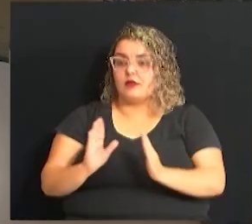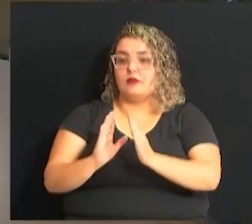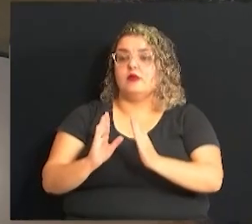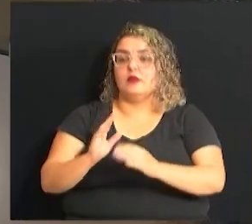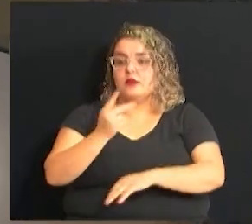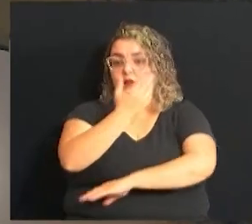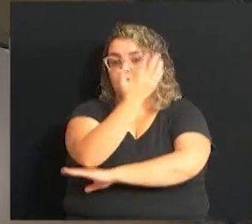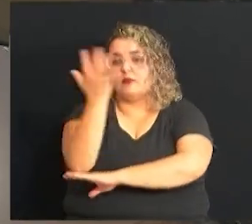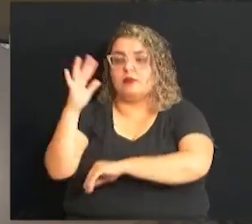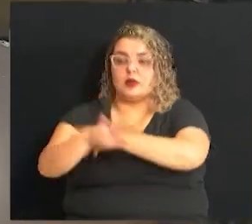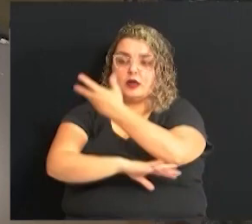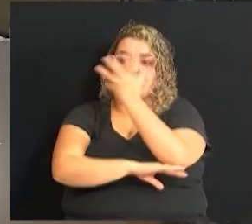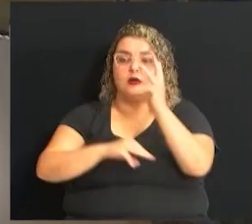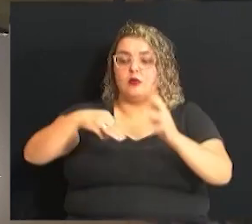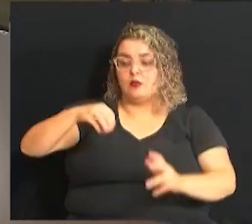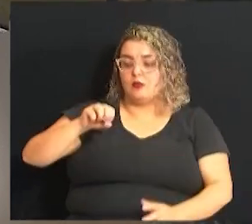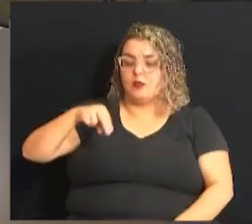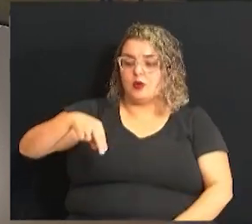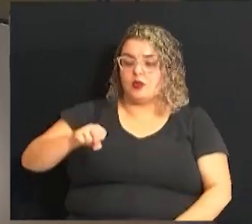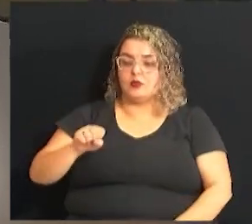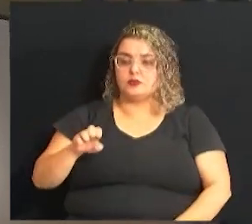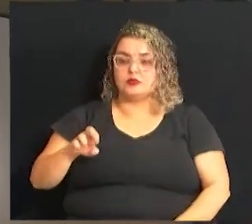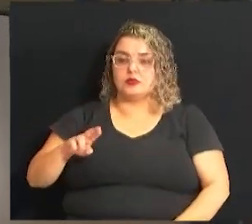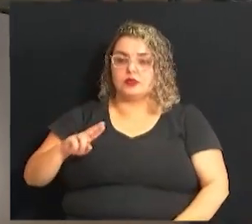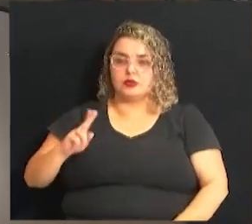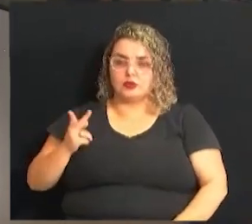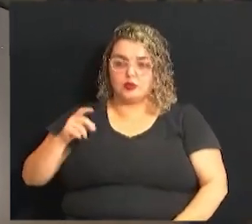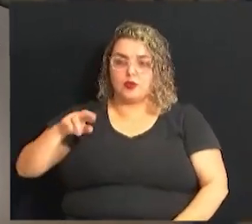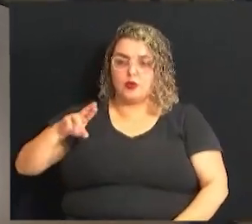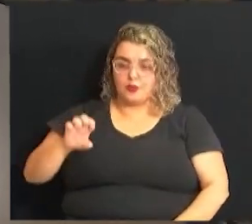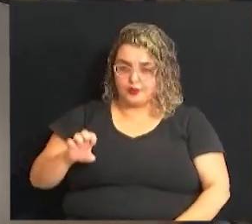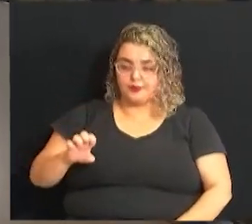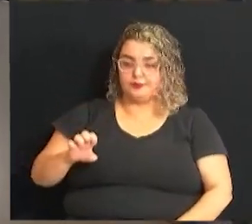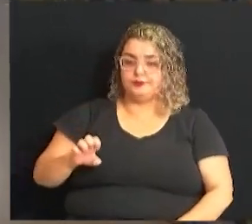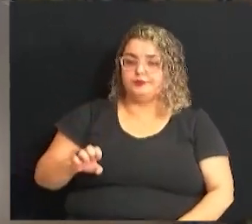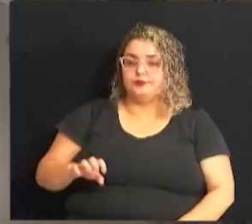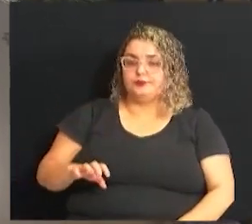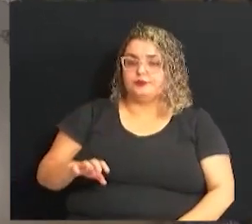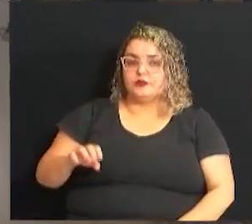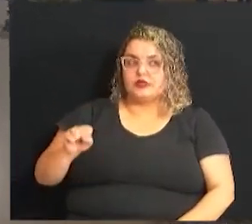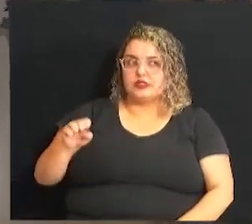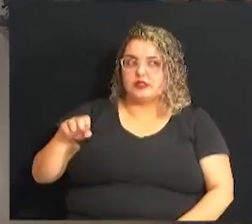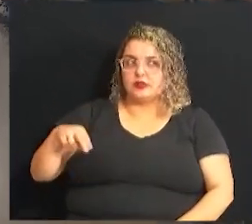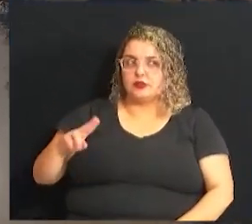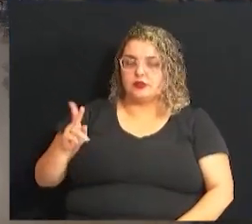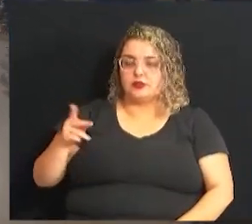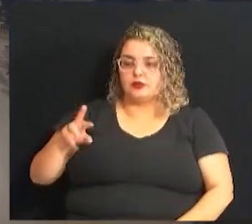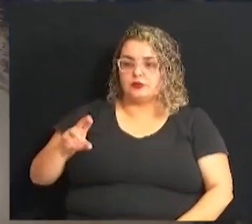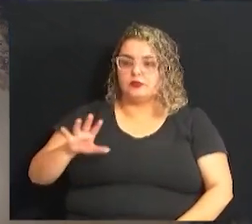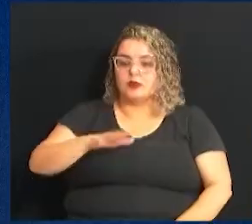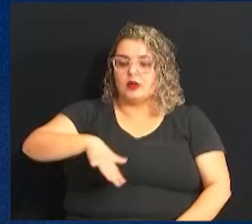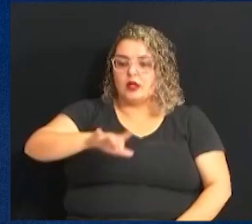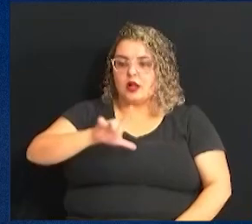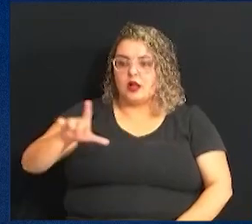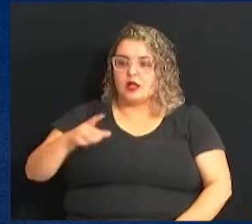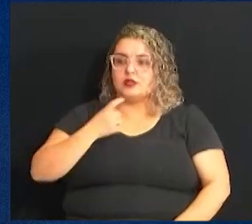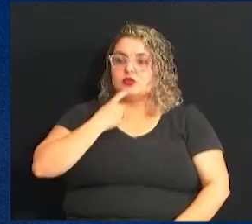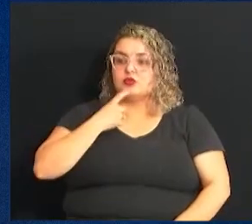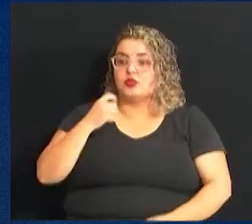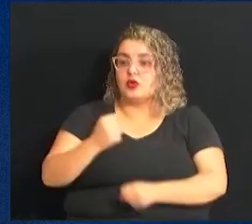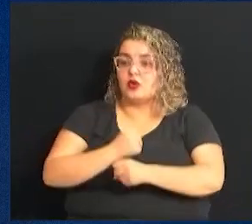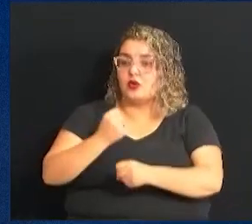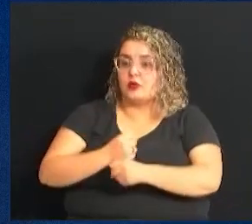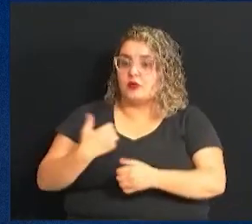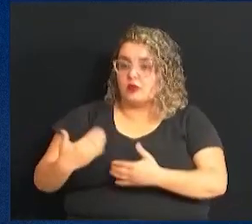frente ao Parque Ecológico Monsenhor Emílio José Salim, localizado na região leste de Campinas. Já com as